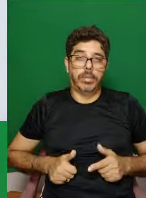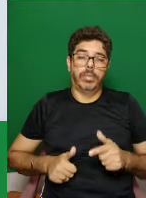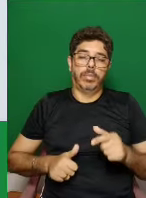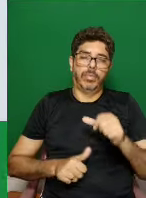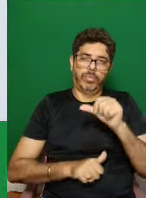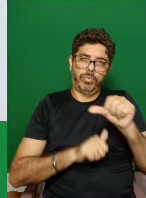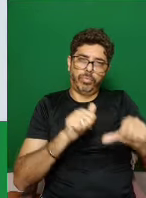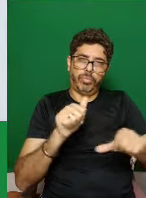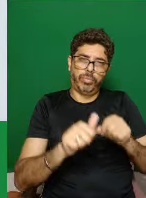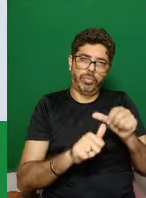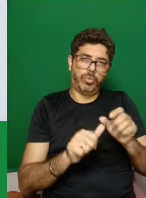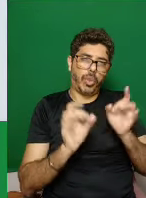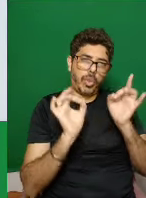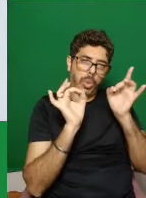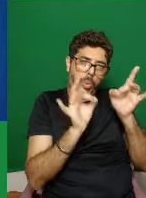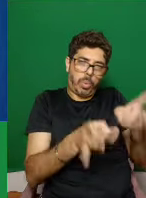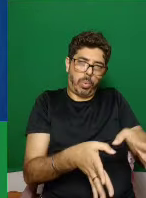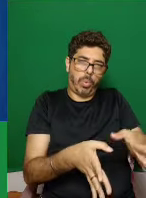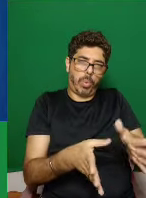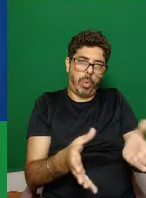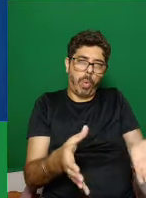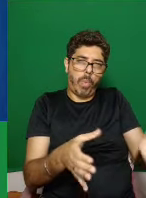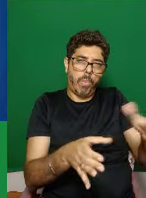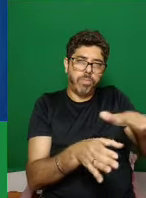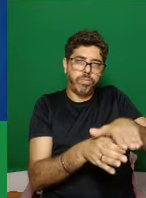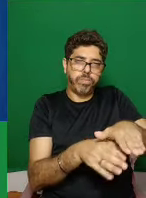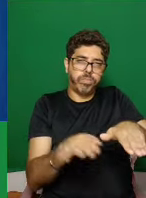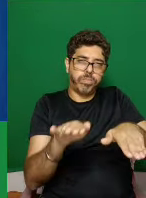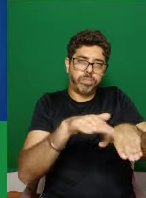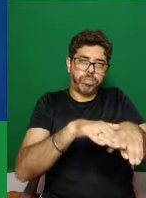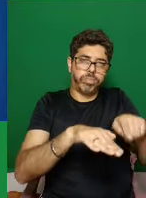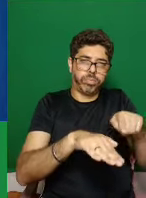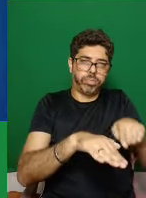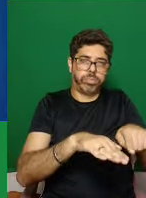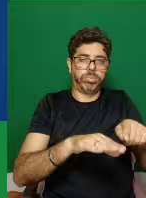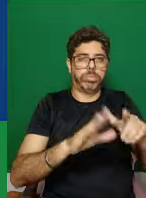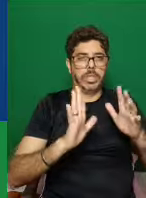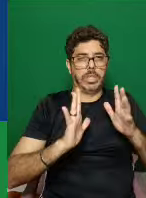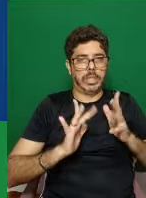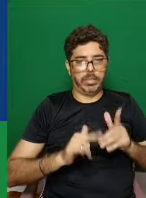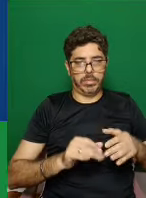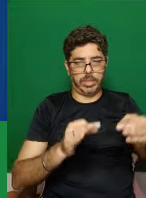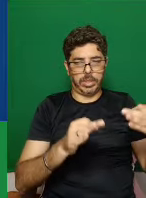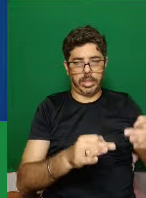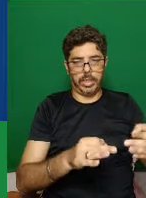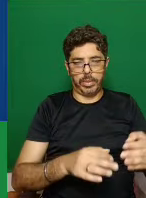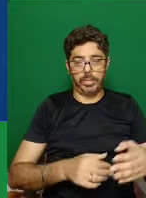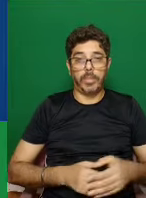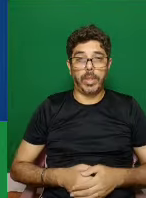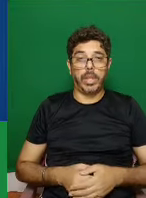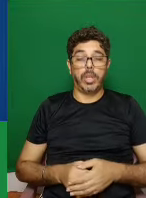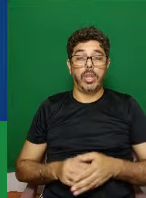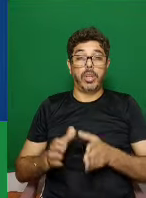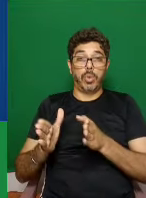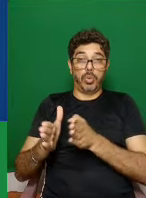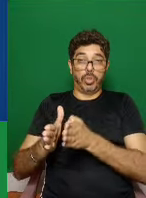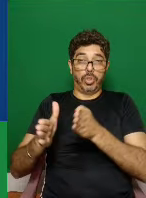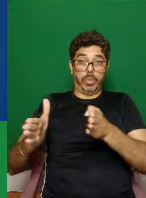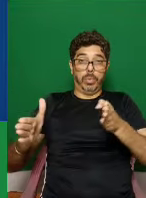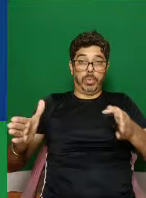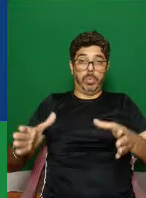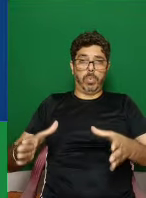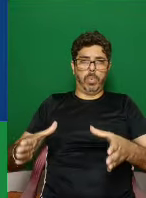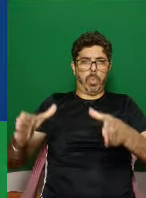de que recebam um tratamento adequado. Os precipitadores eletrostáticos são muito eficientes, sendo capazes de recolher